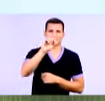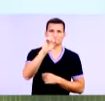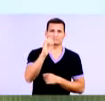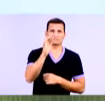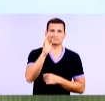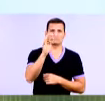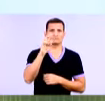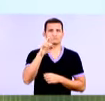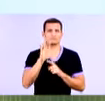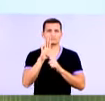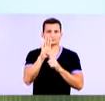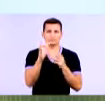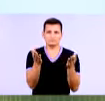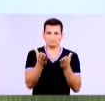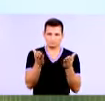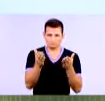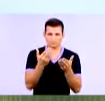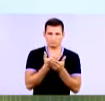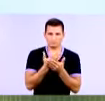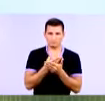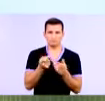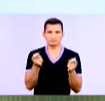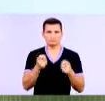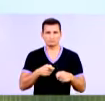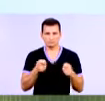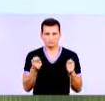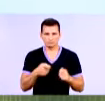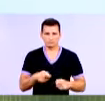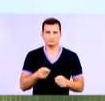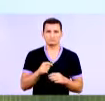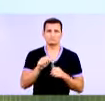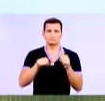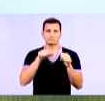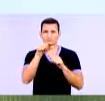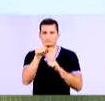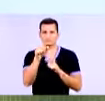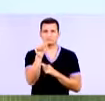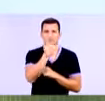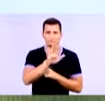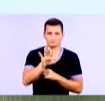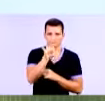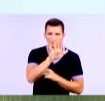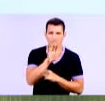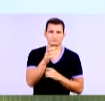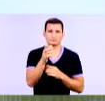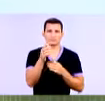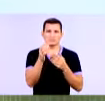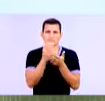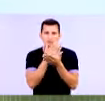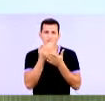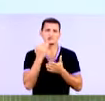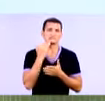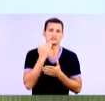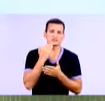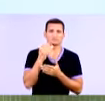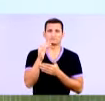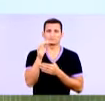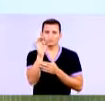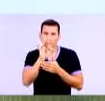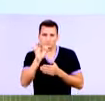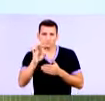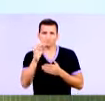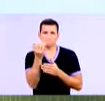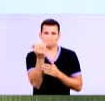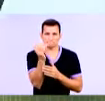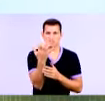apresentado nessa nossa aula, a possibilidade de alterar uma imagem, de corrigir algumas imperfeições da imagem, brilho